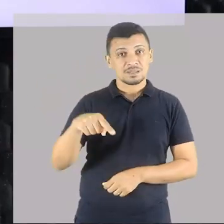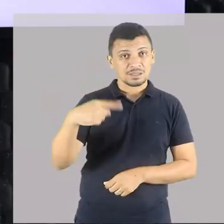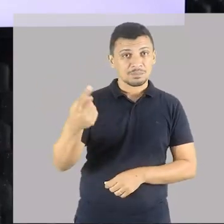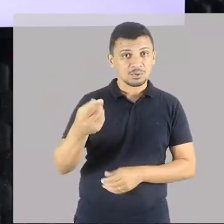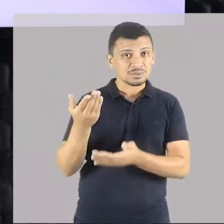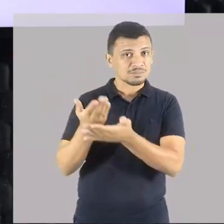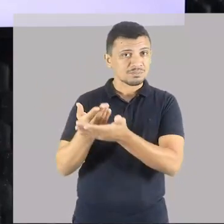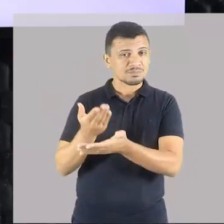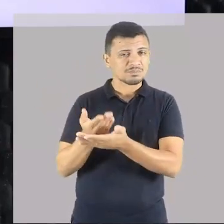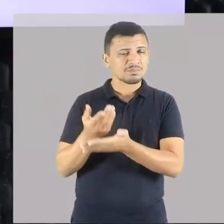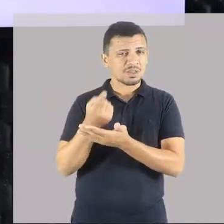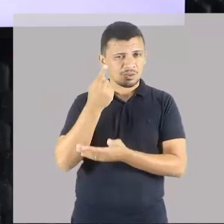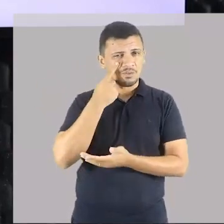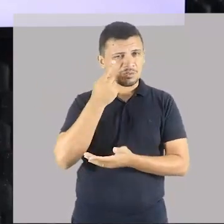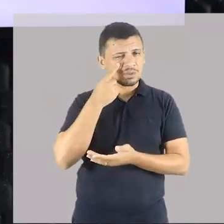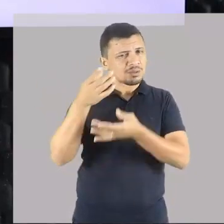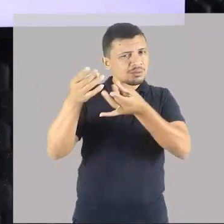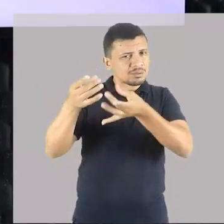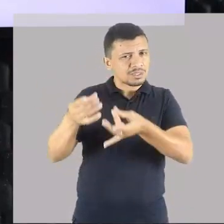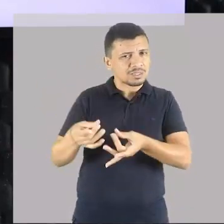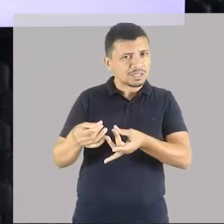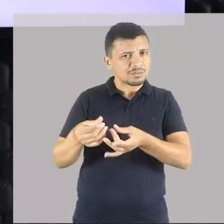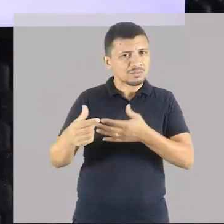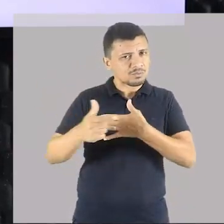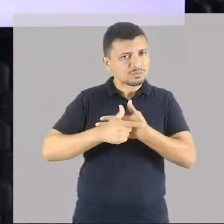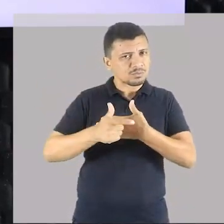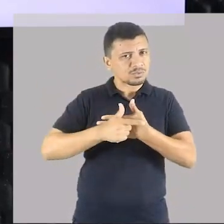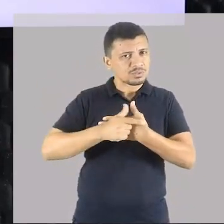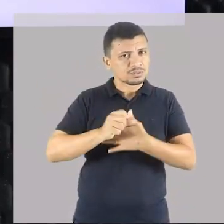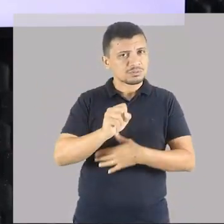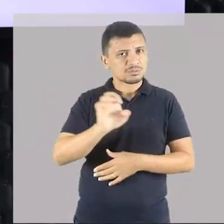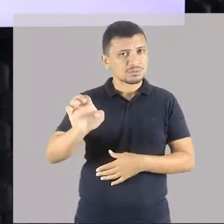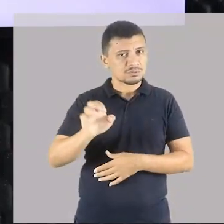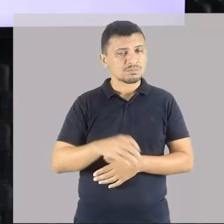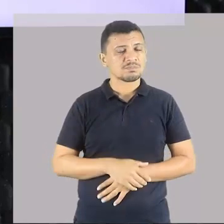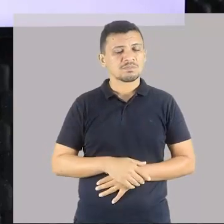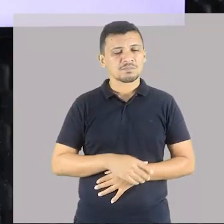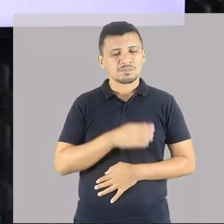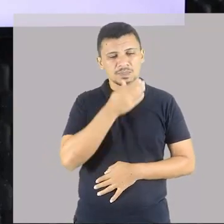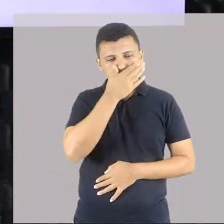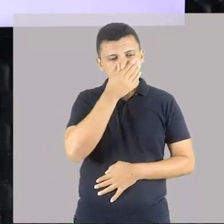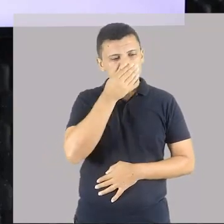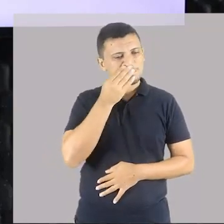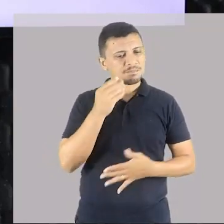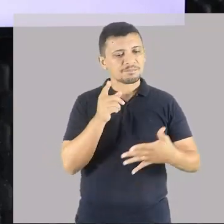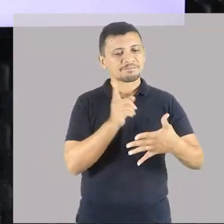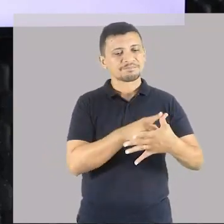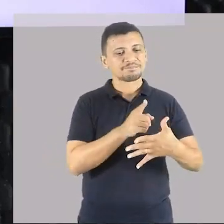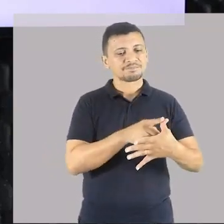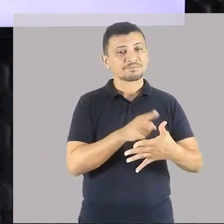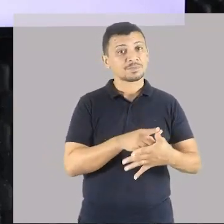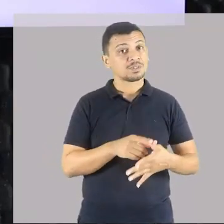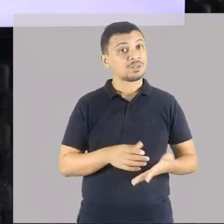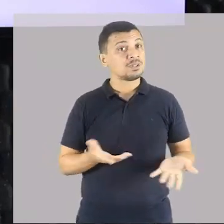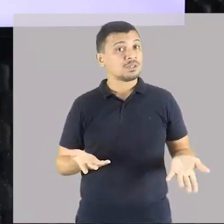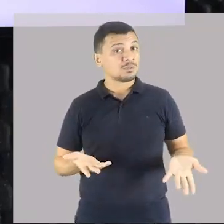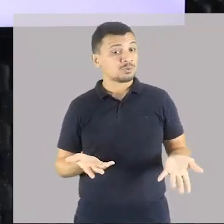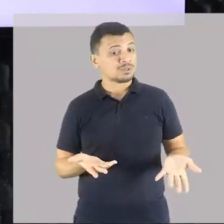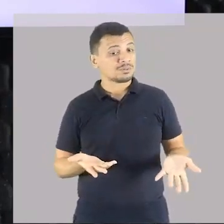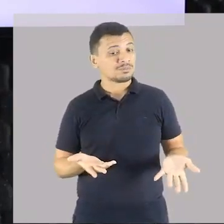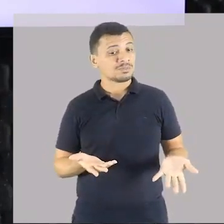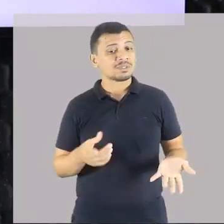outras aulas esse detalhezinho da função do si, quando eu for falar de vozes verbais. Letra A, ele diz o seguinte: no